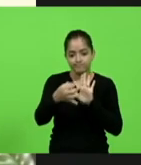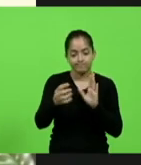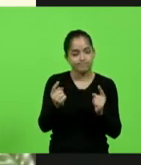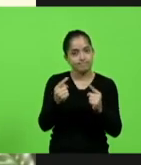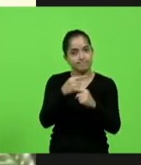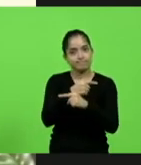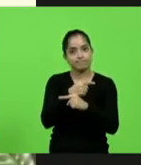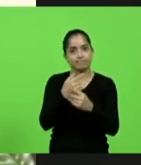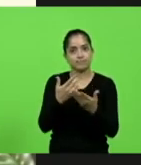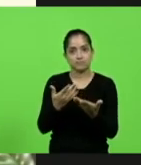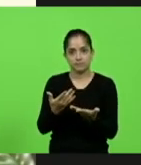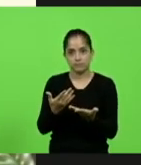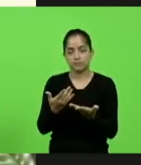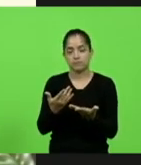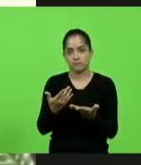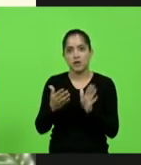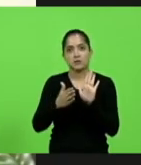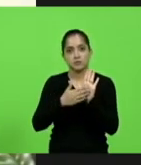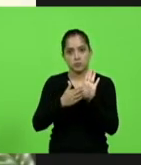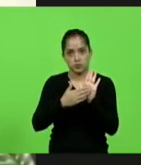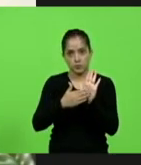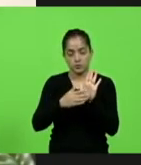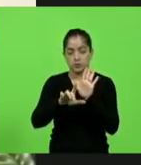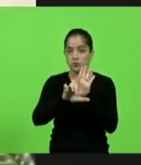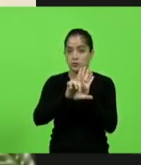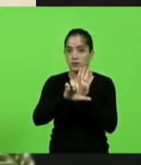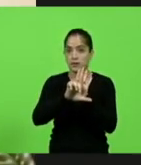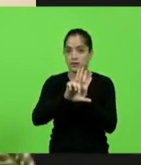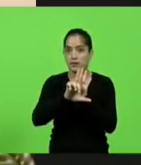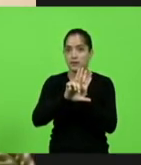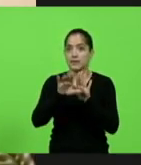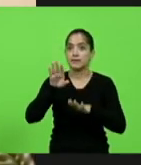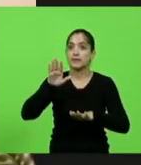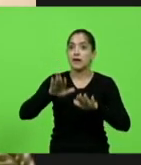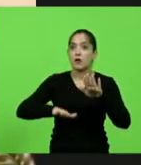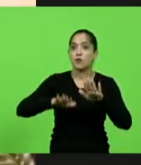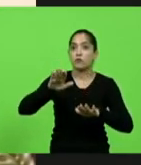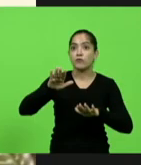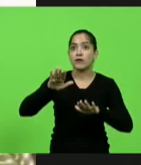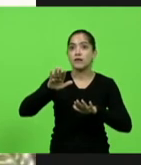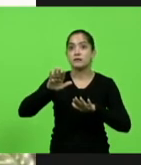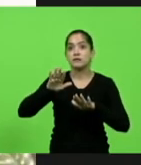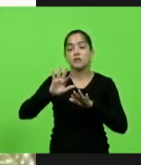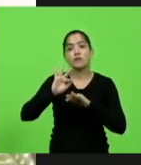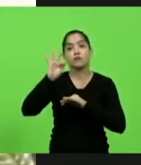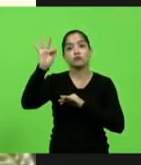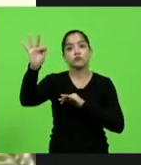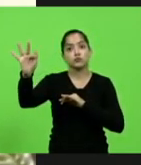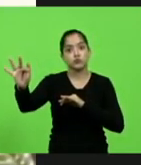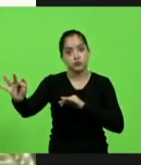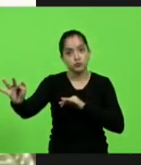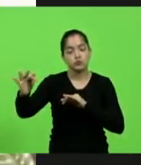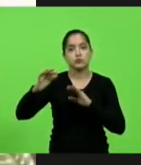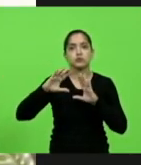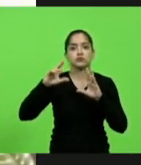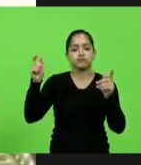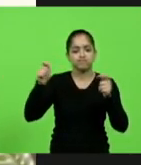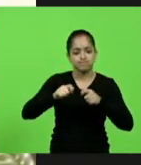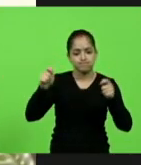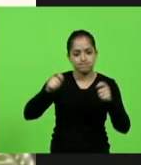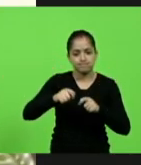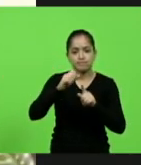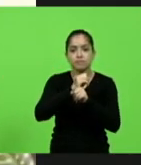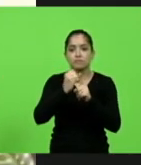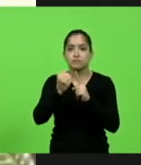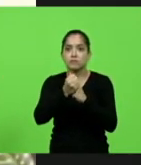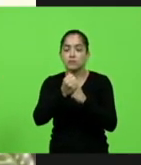a essa propositura dessa lei. Talvez, né, num futuro distante, quando tivermos todas as condições sociais